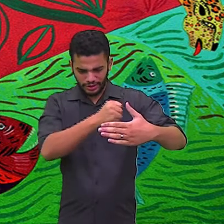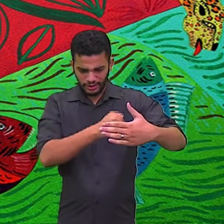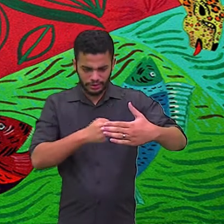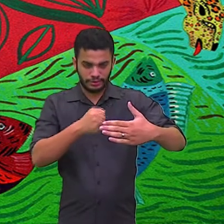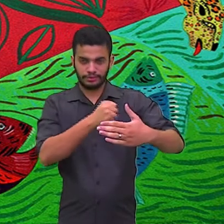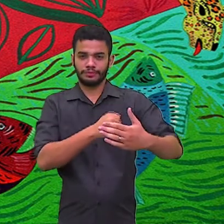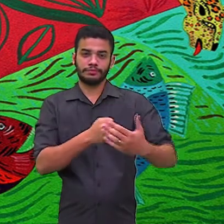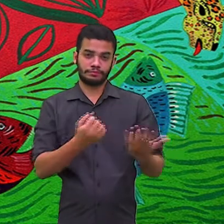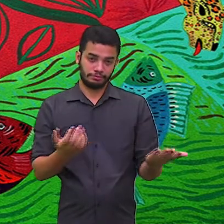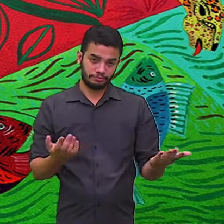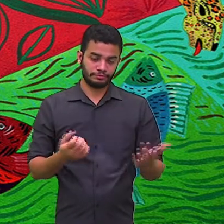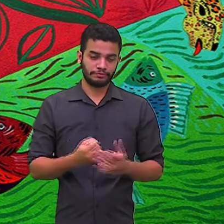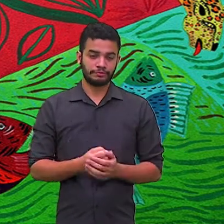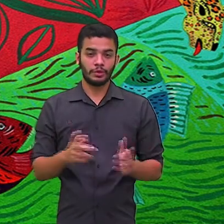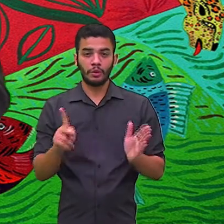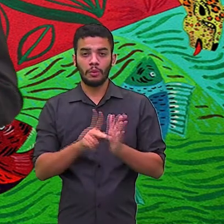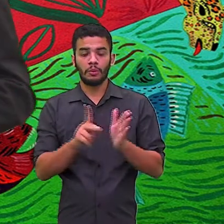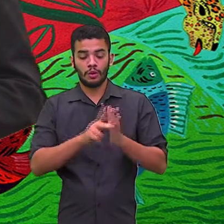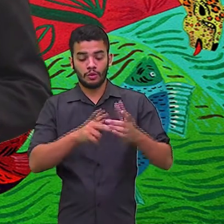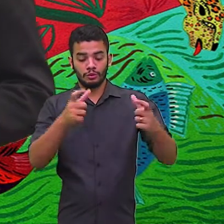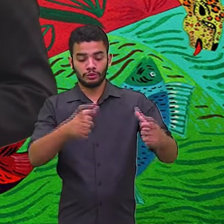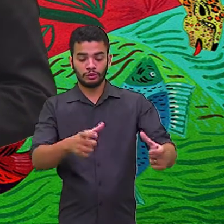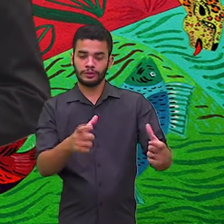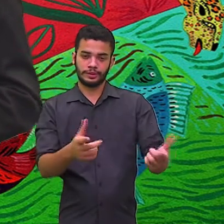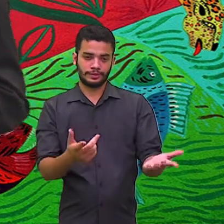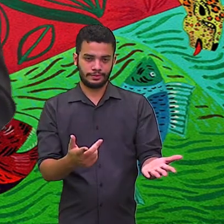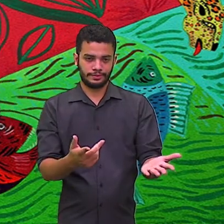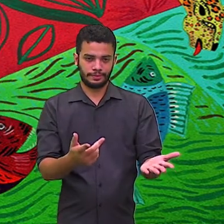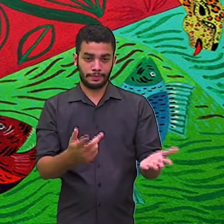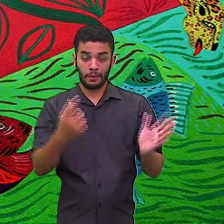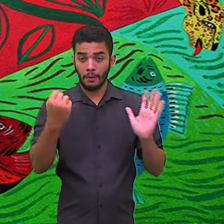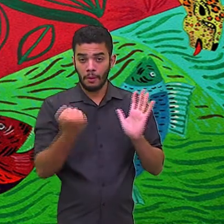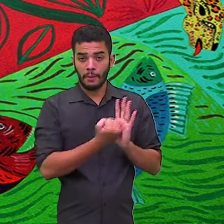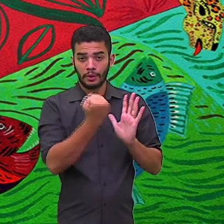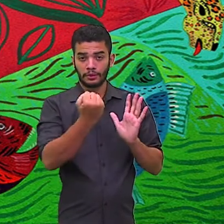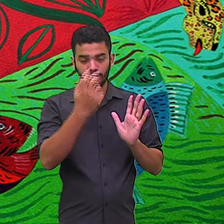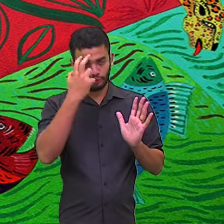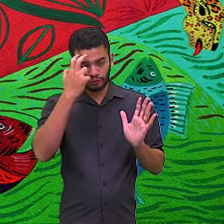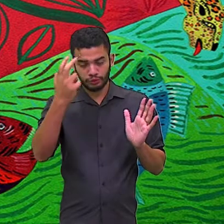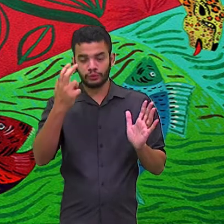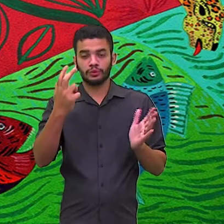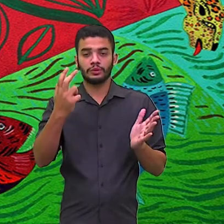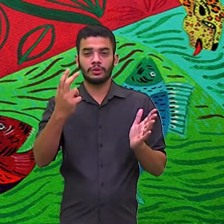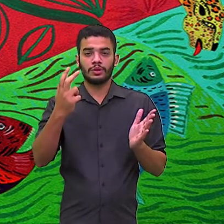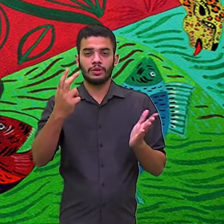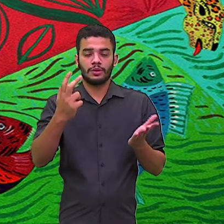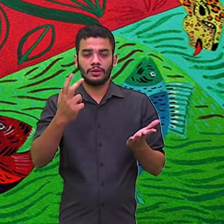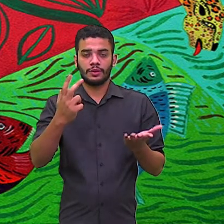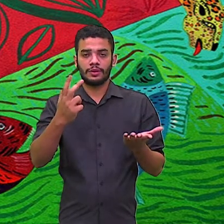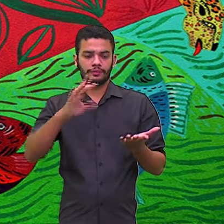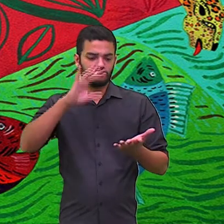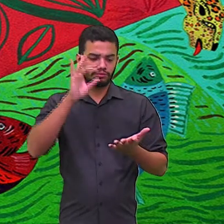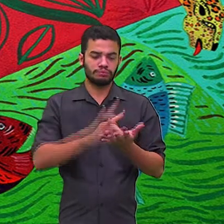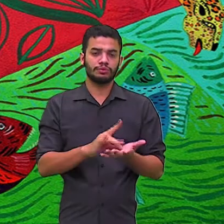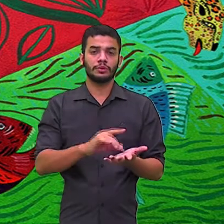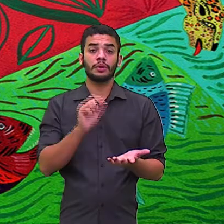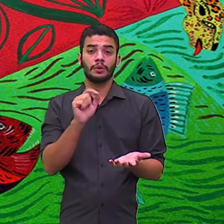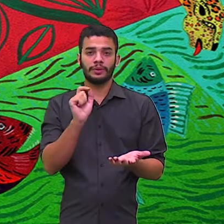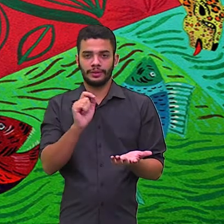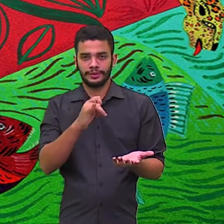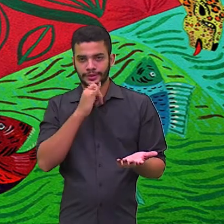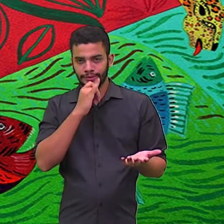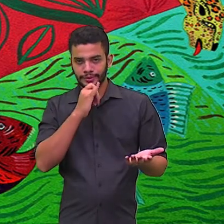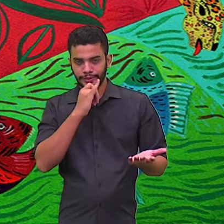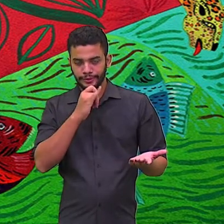outros. Os patrimônios culturais oficiais de uma região são escolhidos pelo